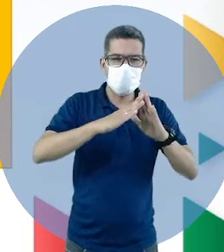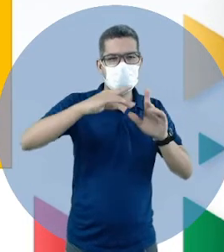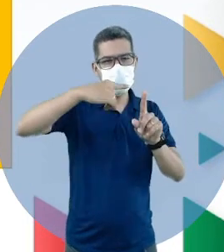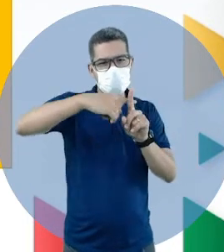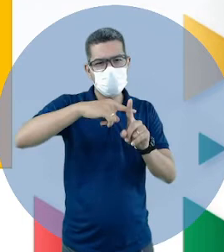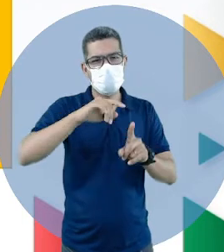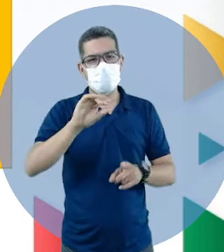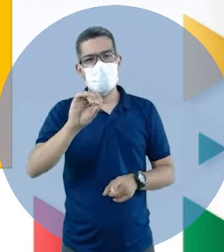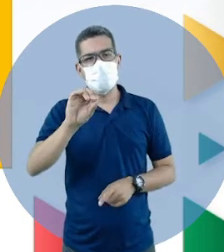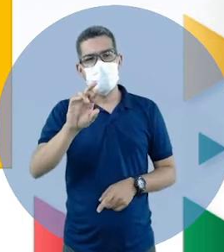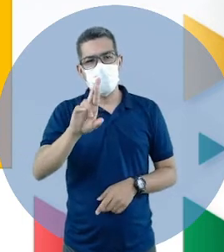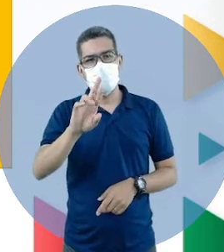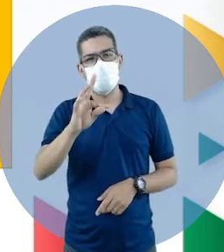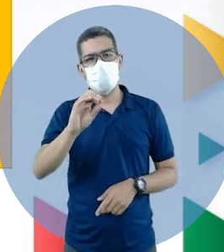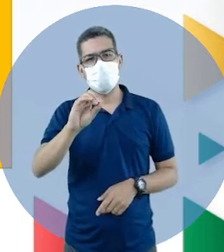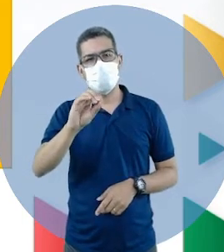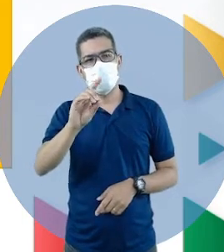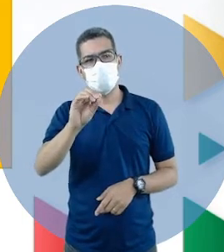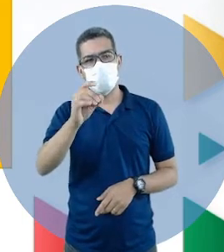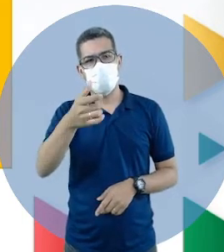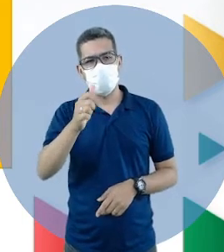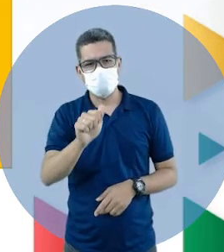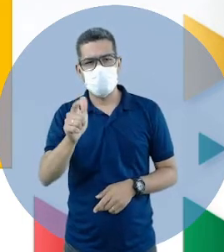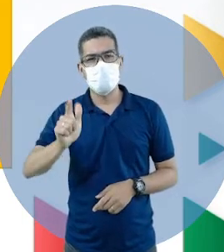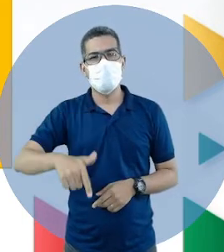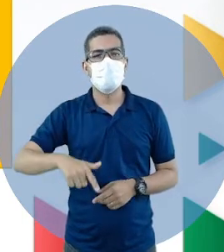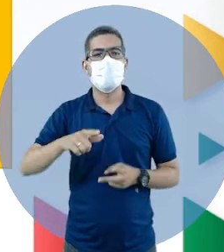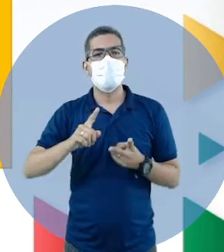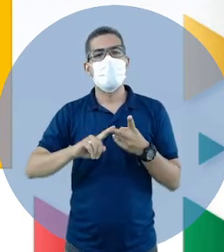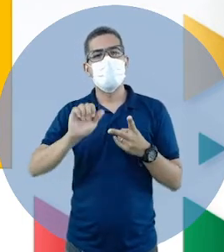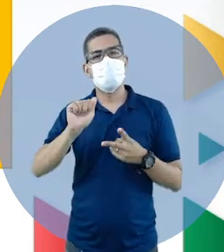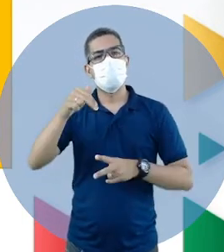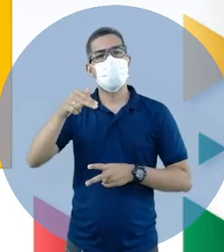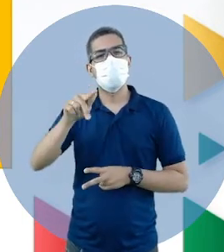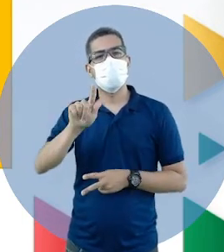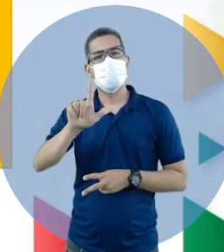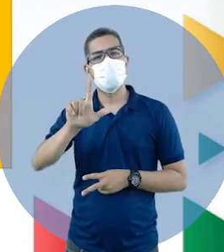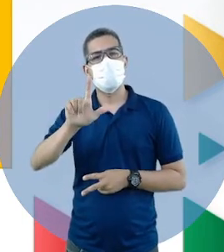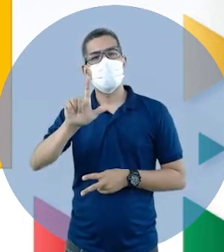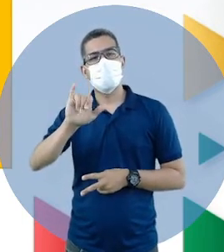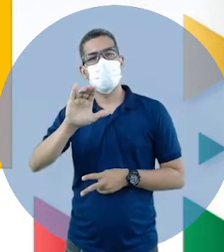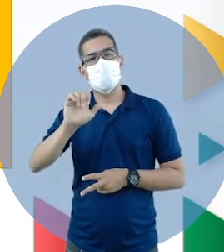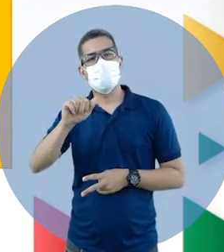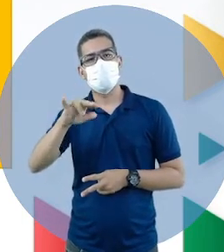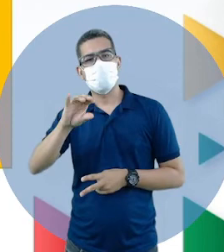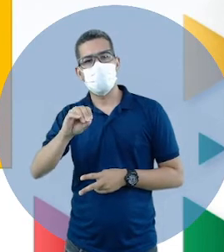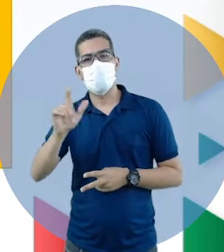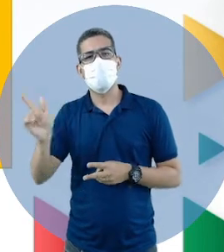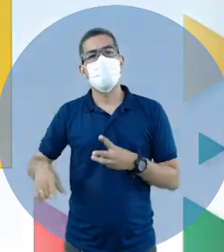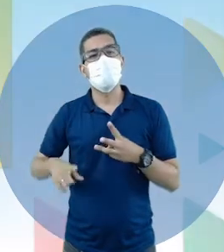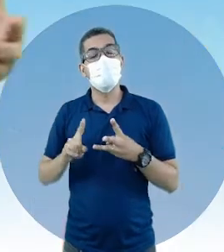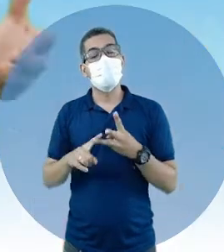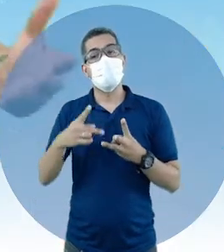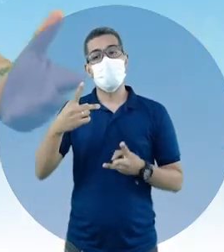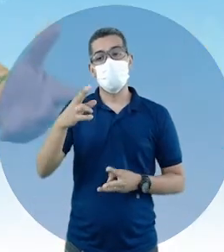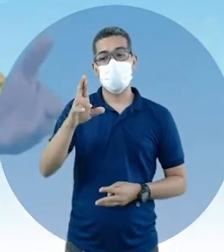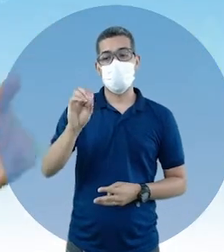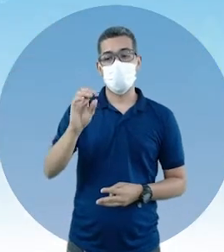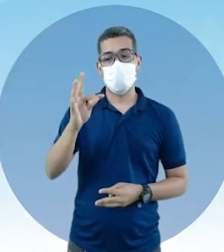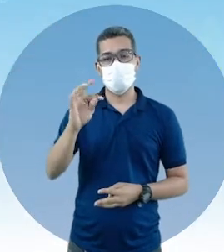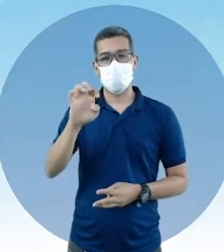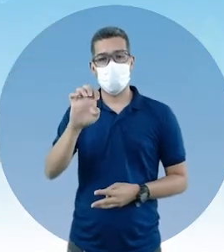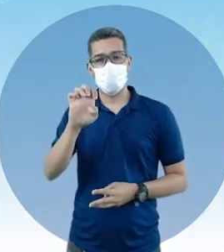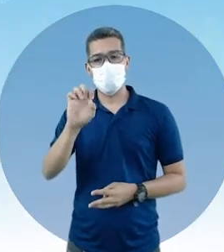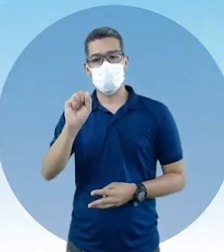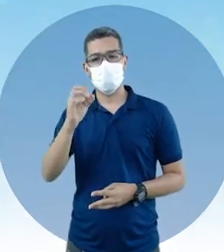o anglicanismo e não para o protestantismo europeu. Depois ele se estende para outros movimentos.